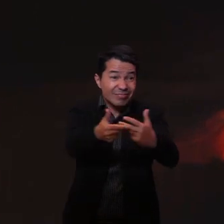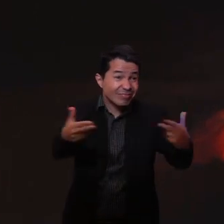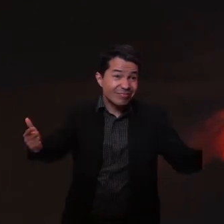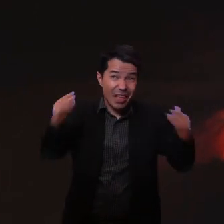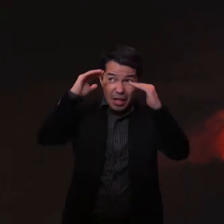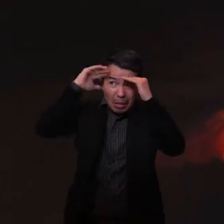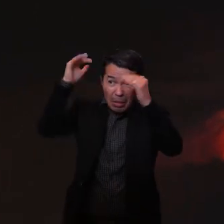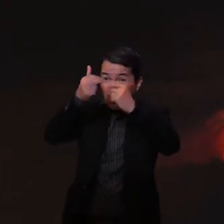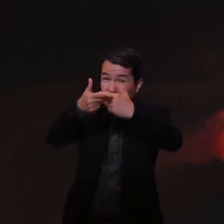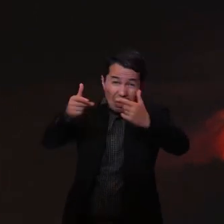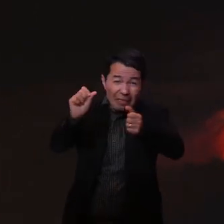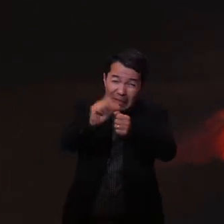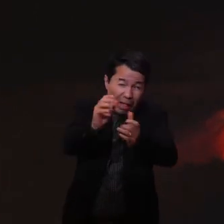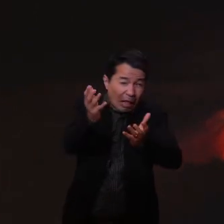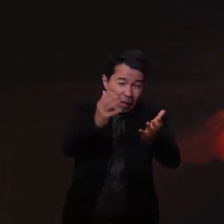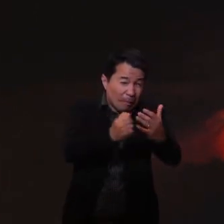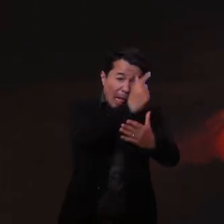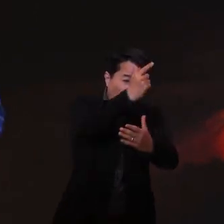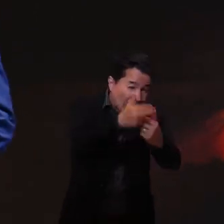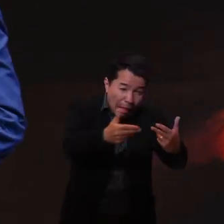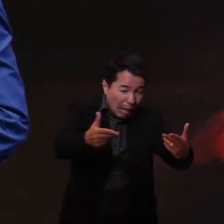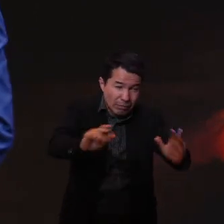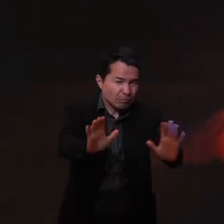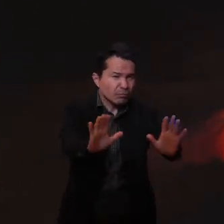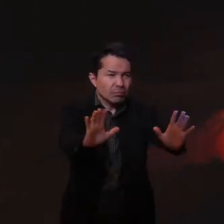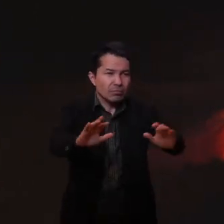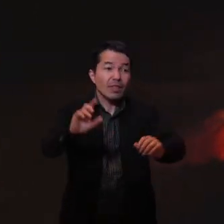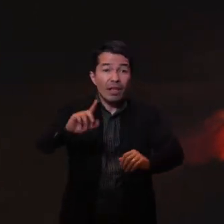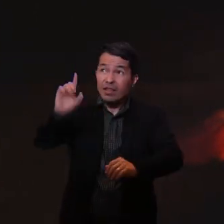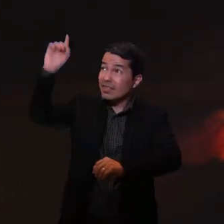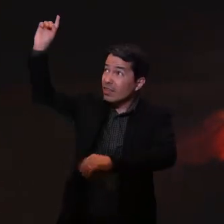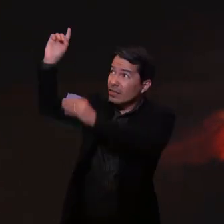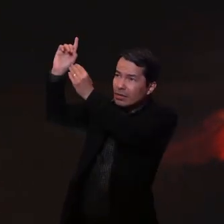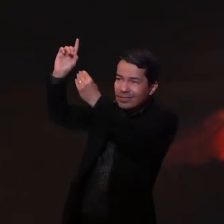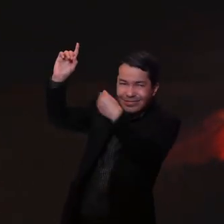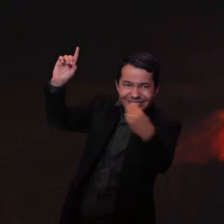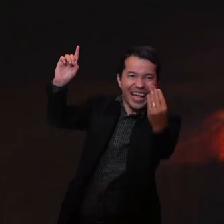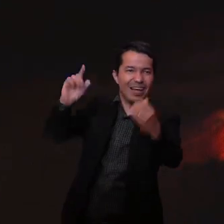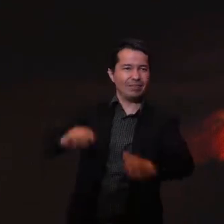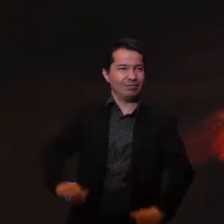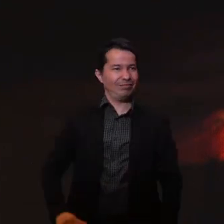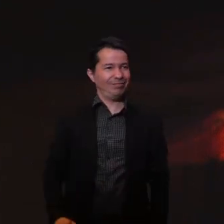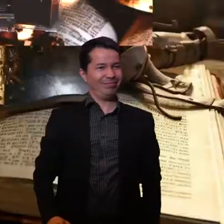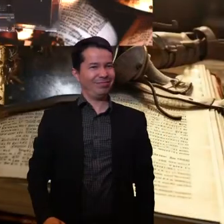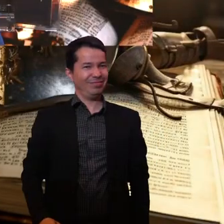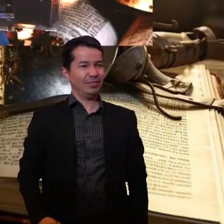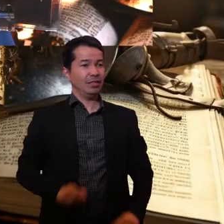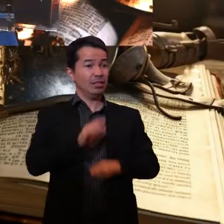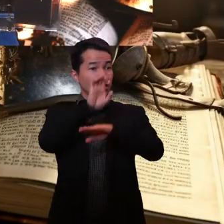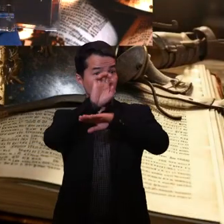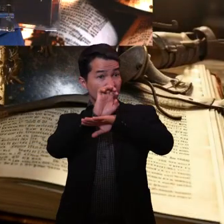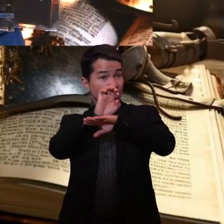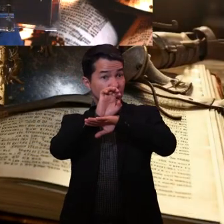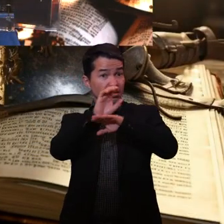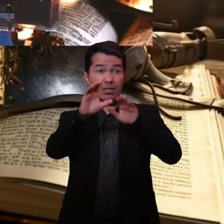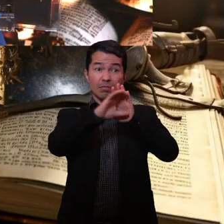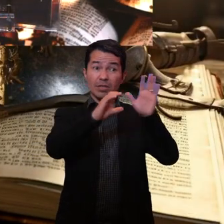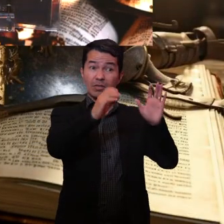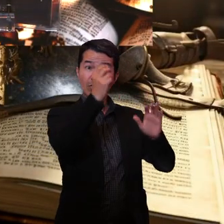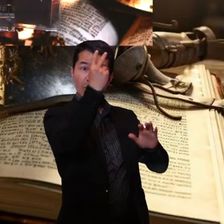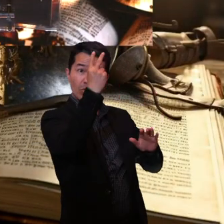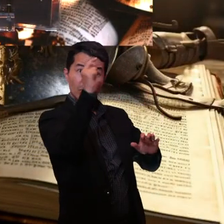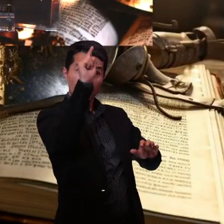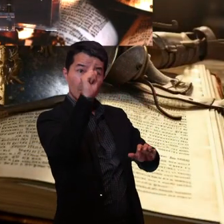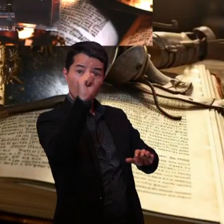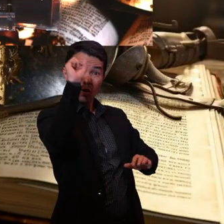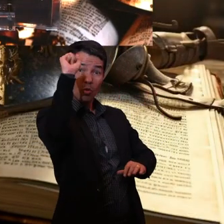tamanha graça. Olha o que diz Efésios, capítulo 2, versículo 8: porque pela graça sois salvos, mediante a